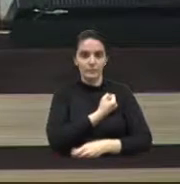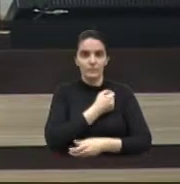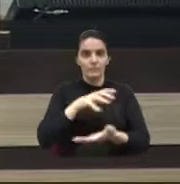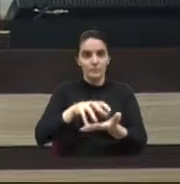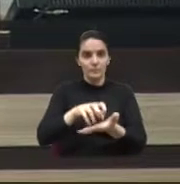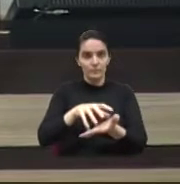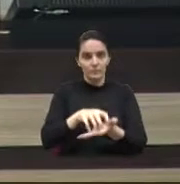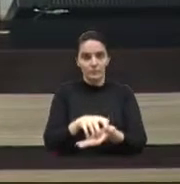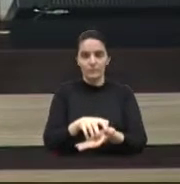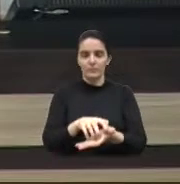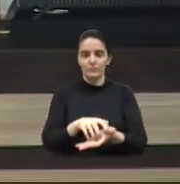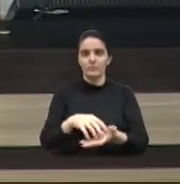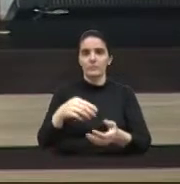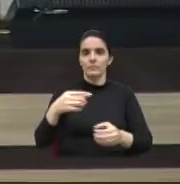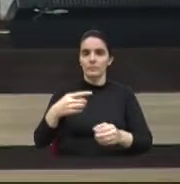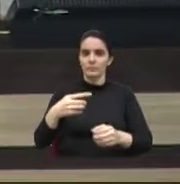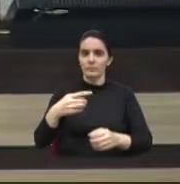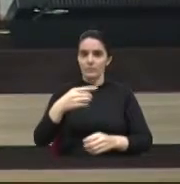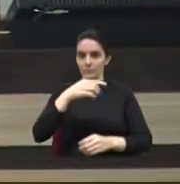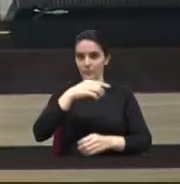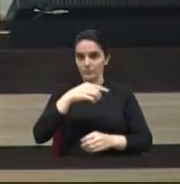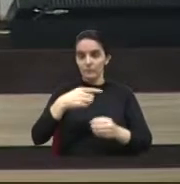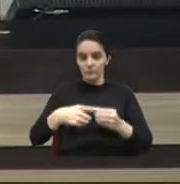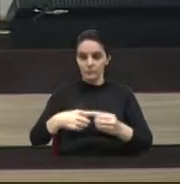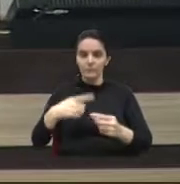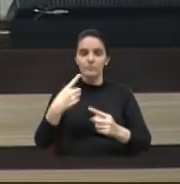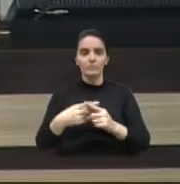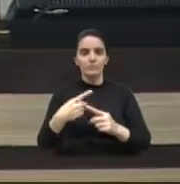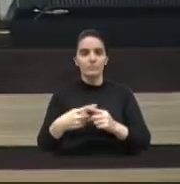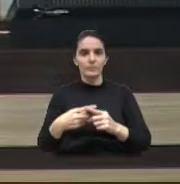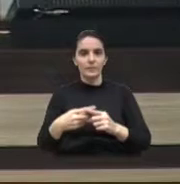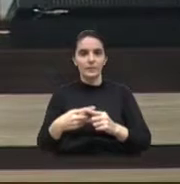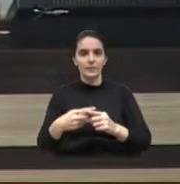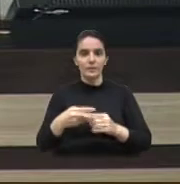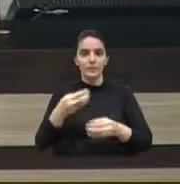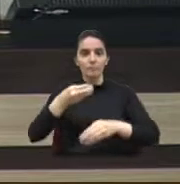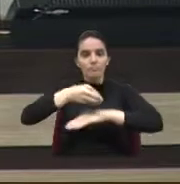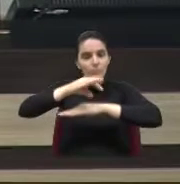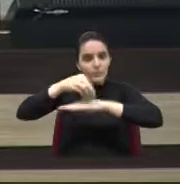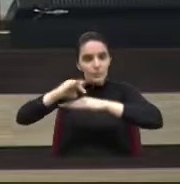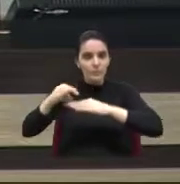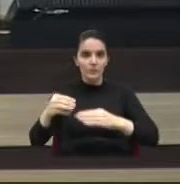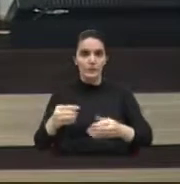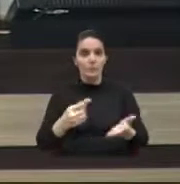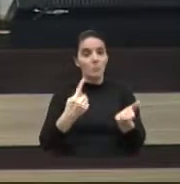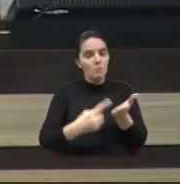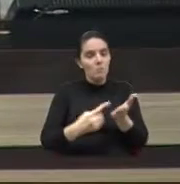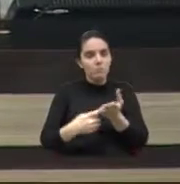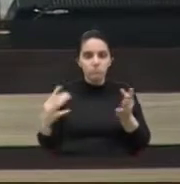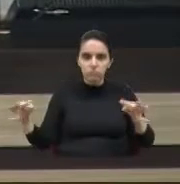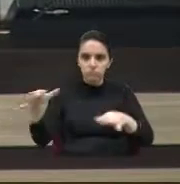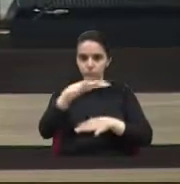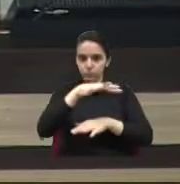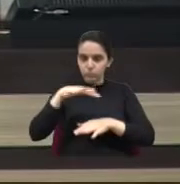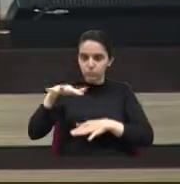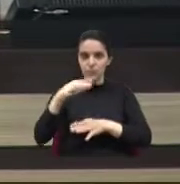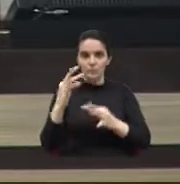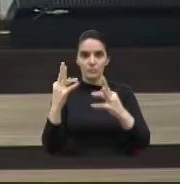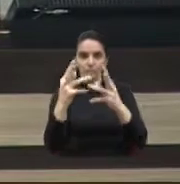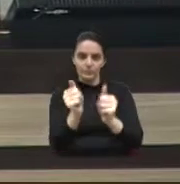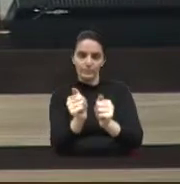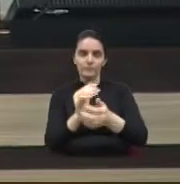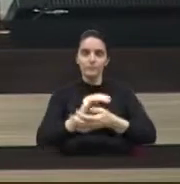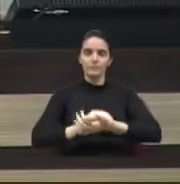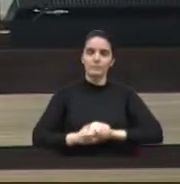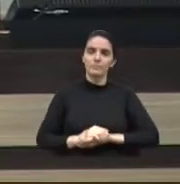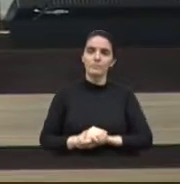do cadastro municipal, em razão do cruzamento de informações dos sistemas digitais de cadastro e de